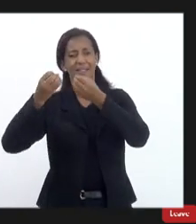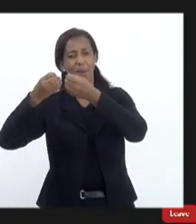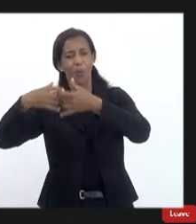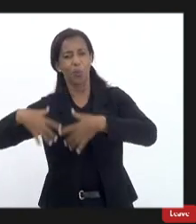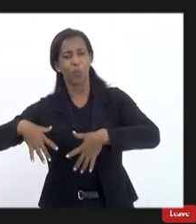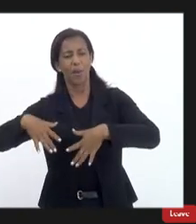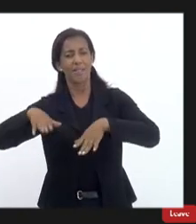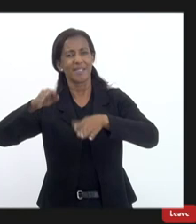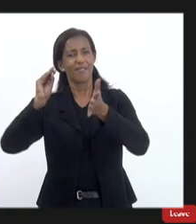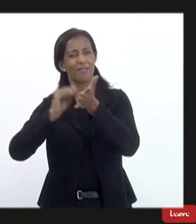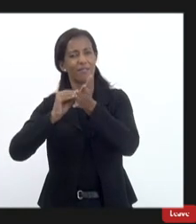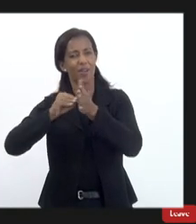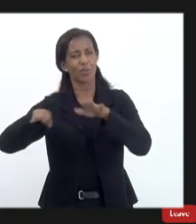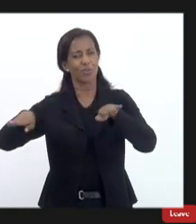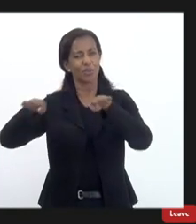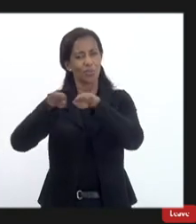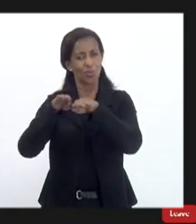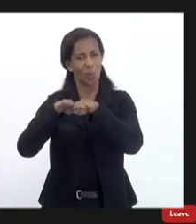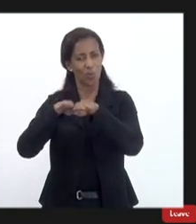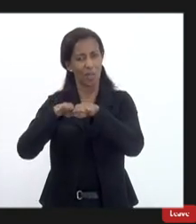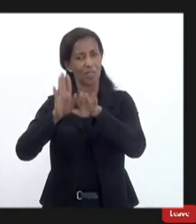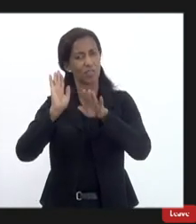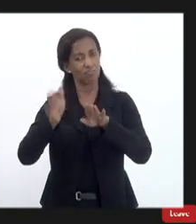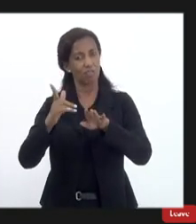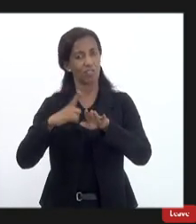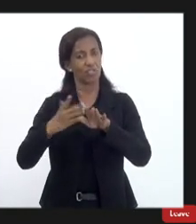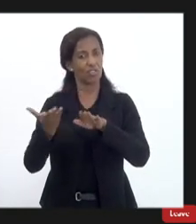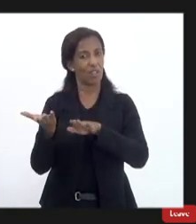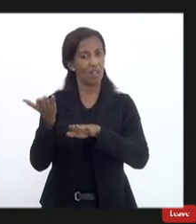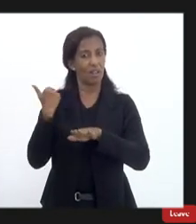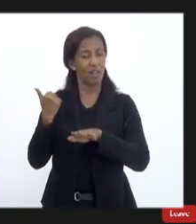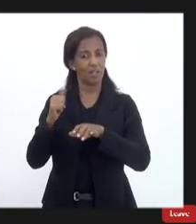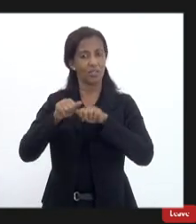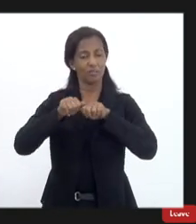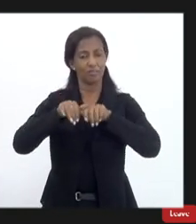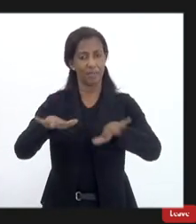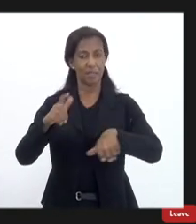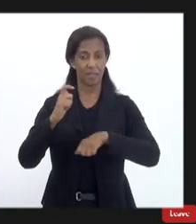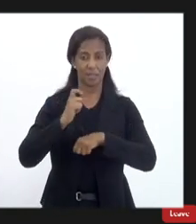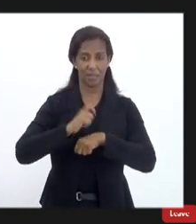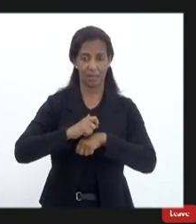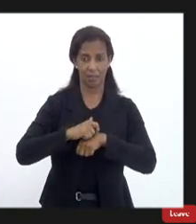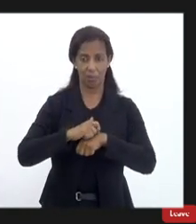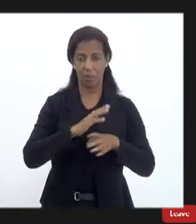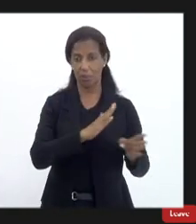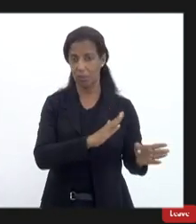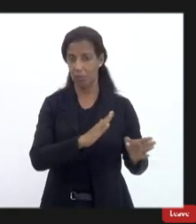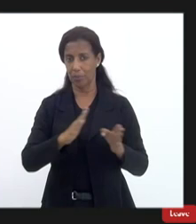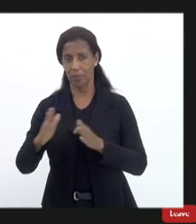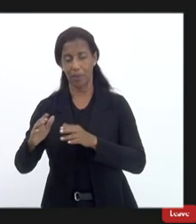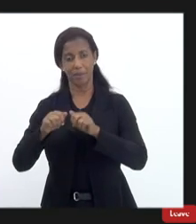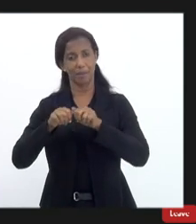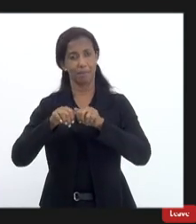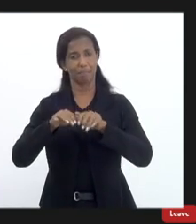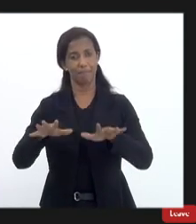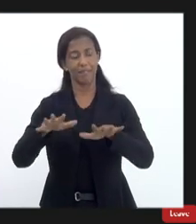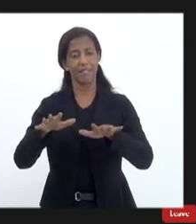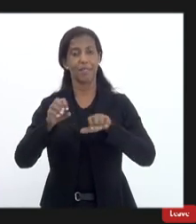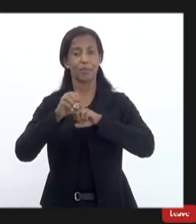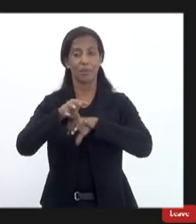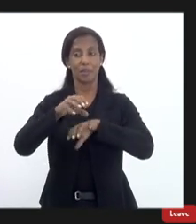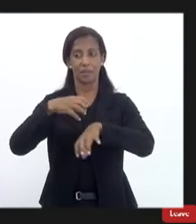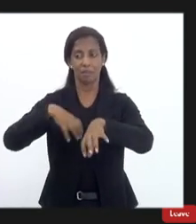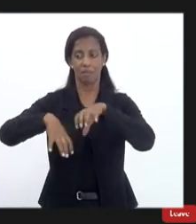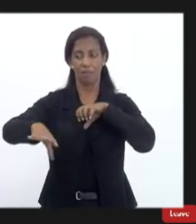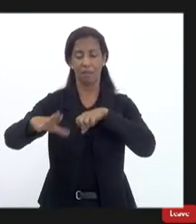essa desigualdade que já existia antes da pandemia, ela, nesse momento de pandemia, nesse momento em que o ensino é híbrido, ela